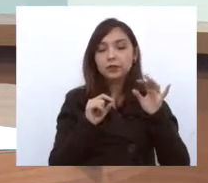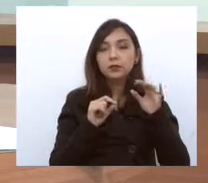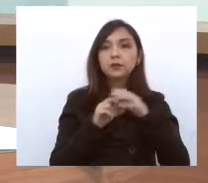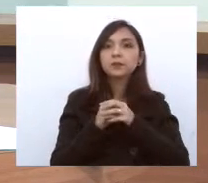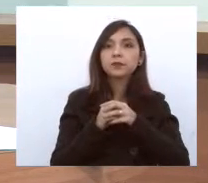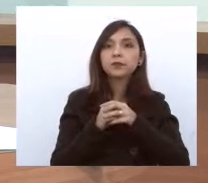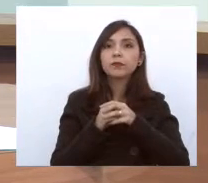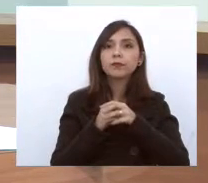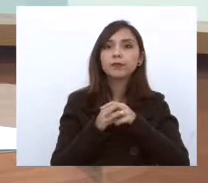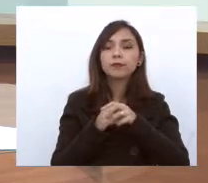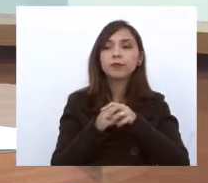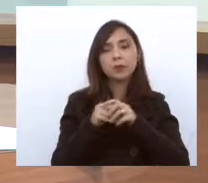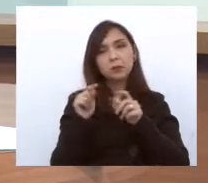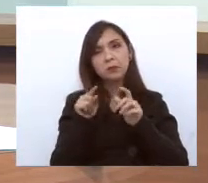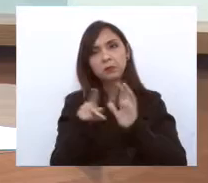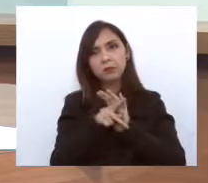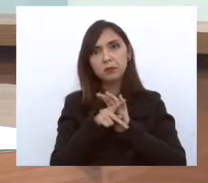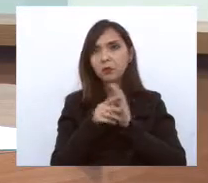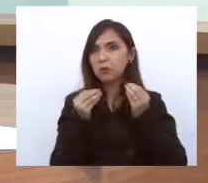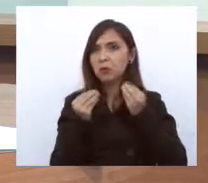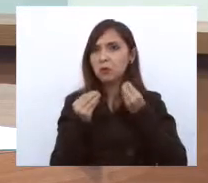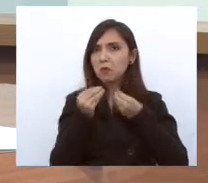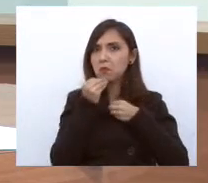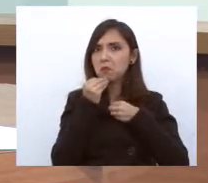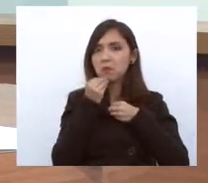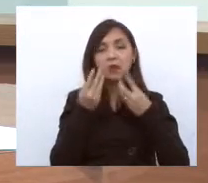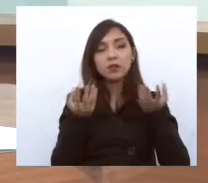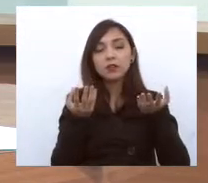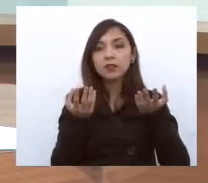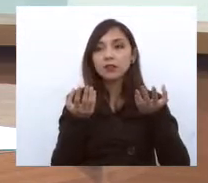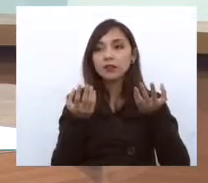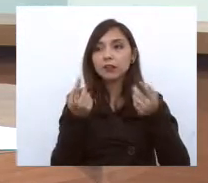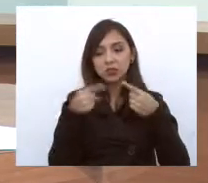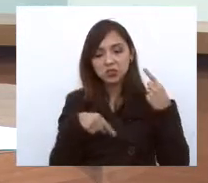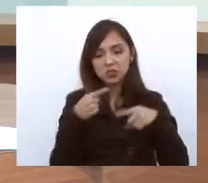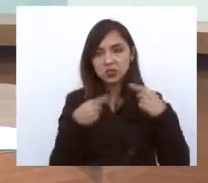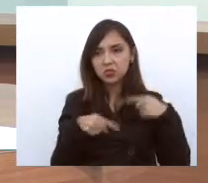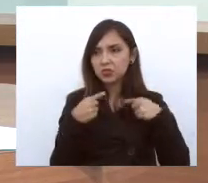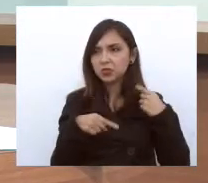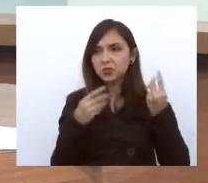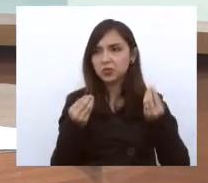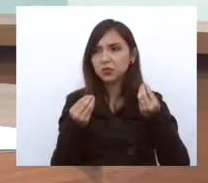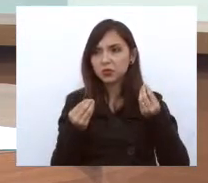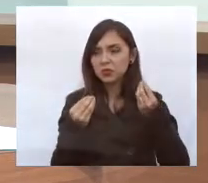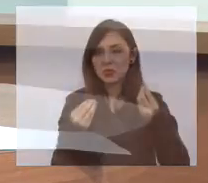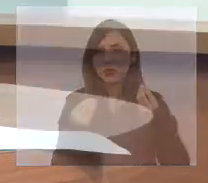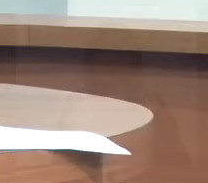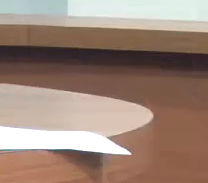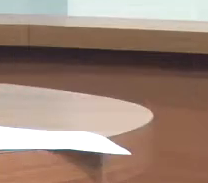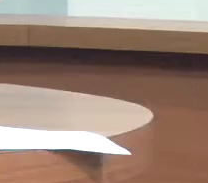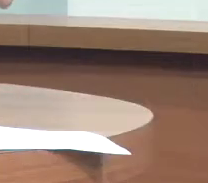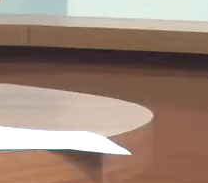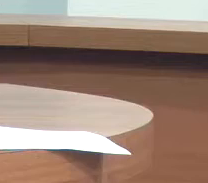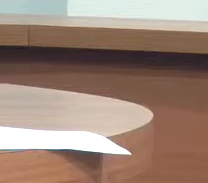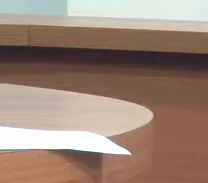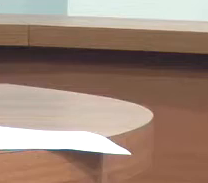o grau de absurdo, quando discutir aquilo, é tão absurdo que